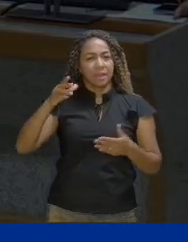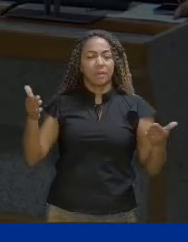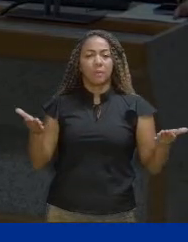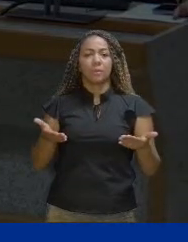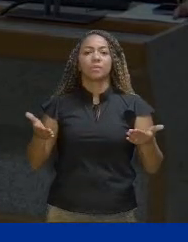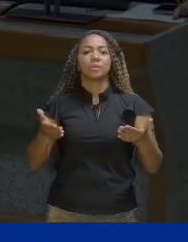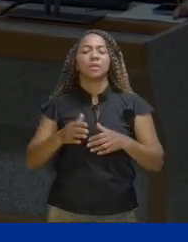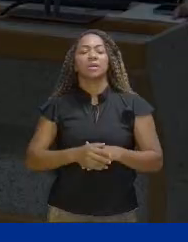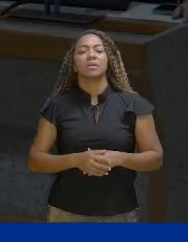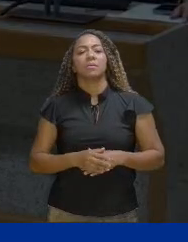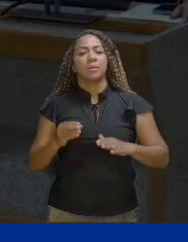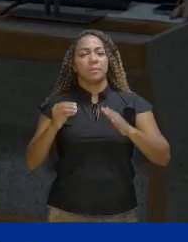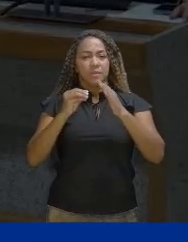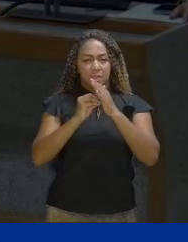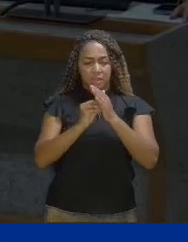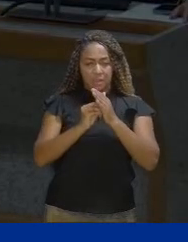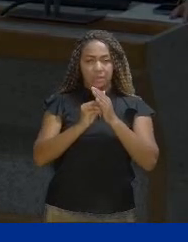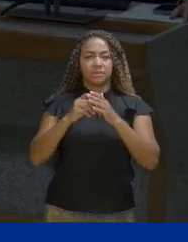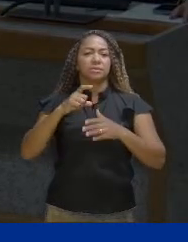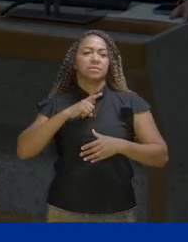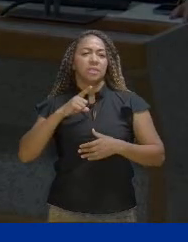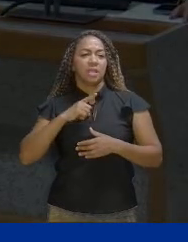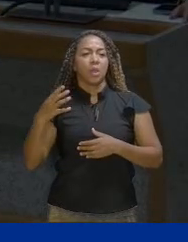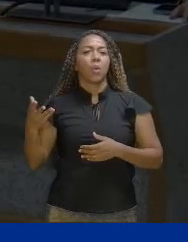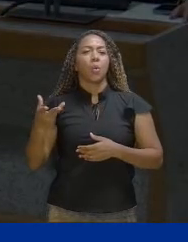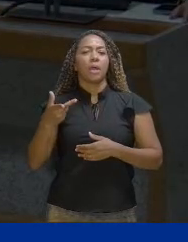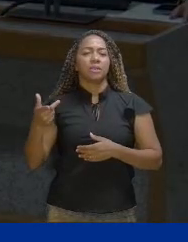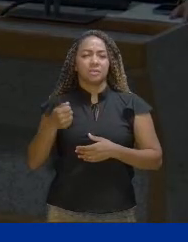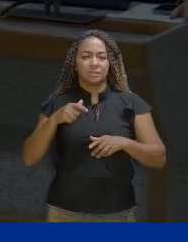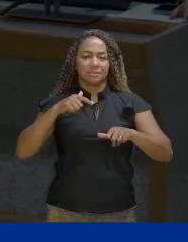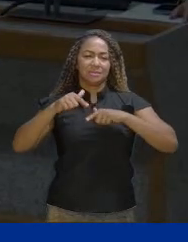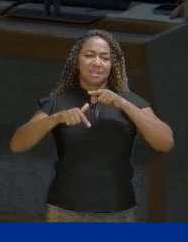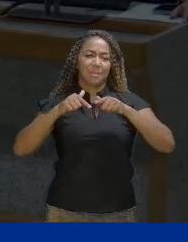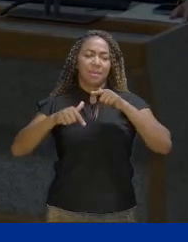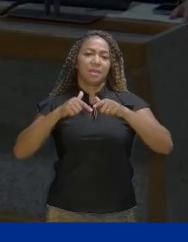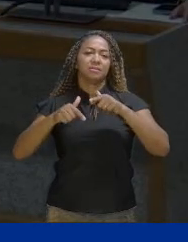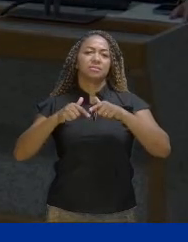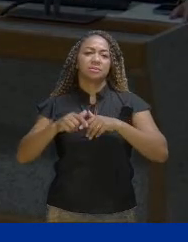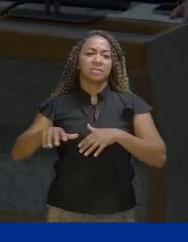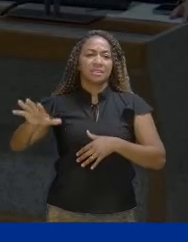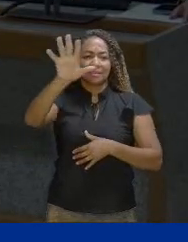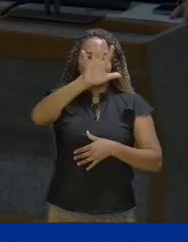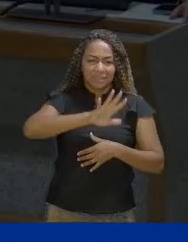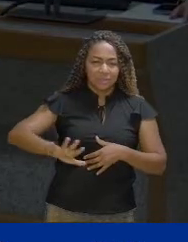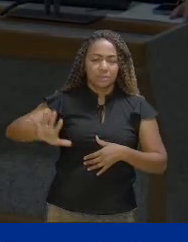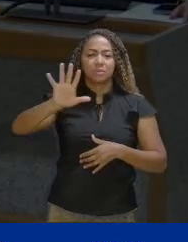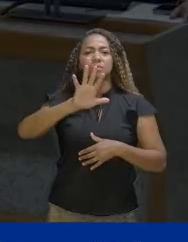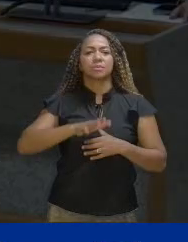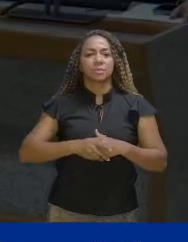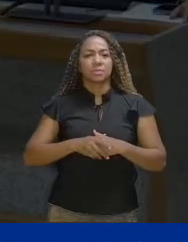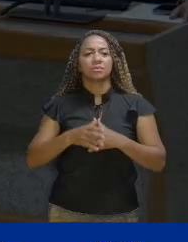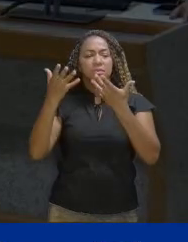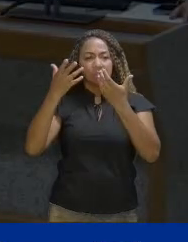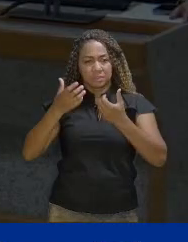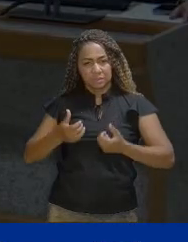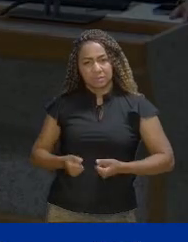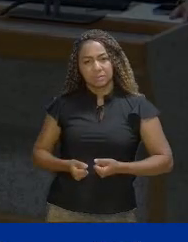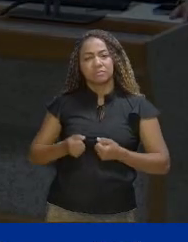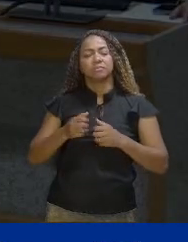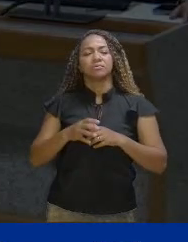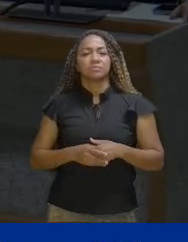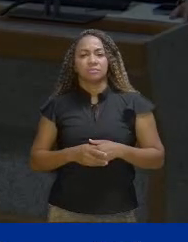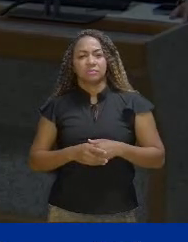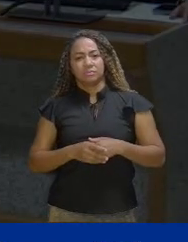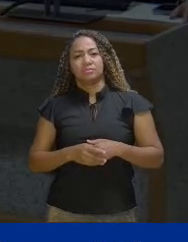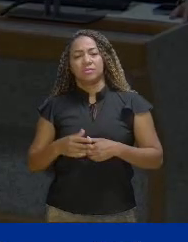ocasião, que o TRE Amapá tem a qualidade do seu trabalho reconhecida nacionalmente, tendo